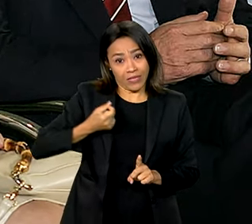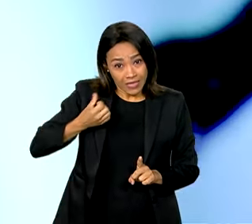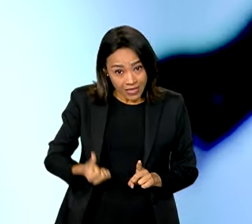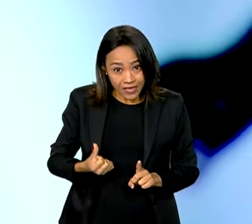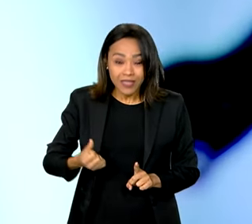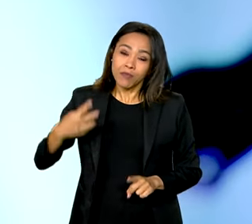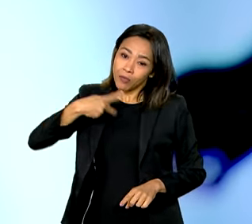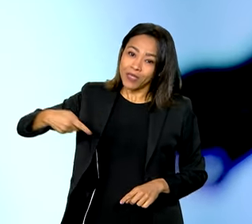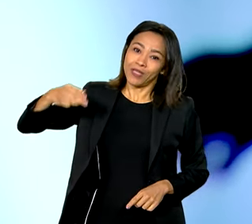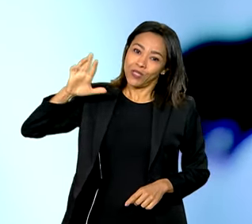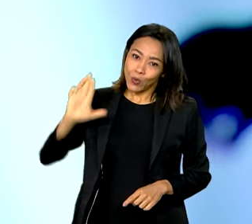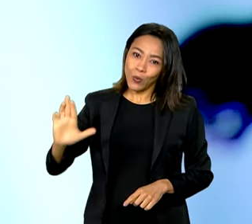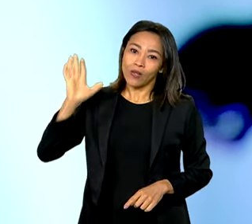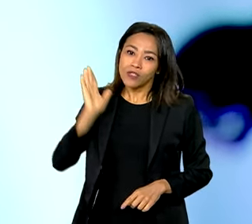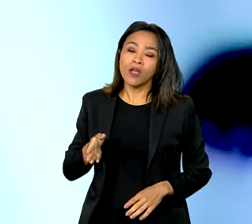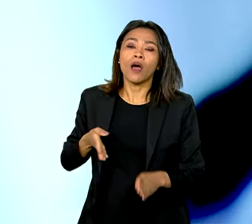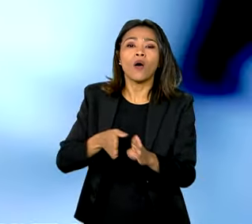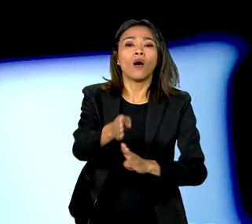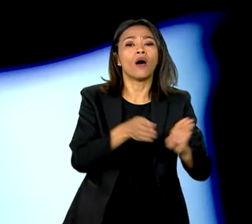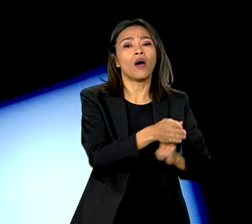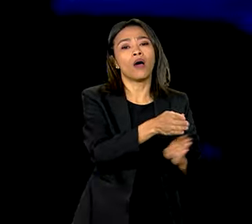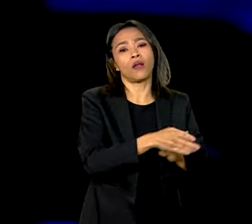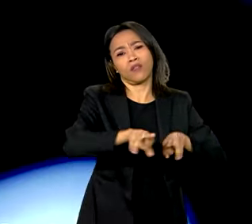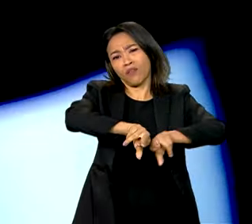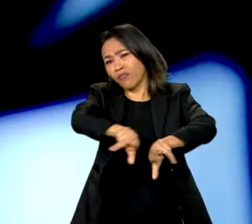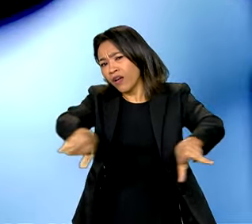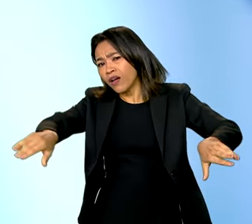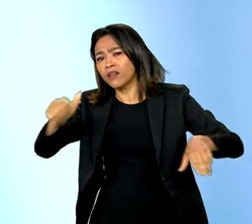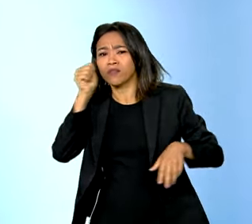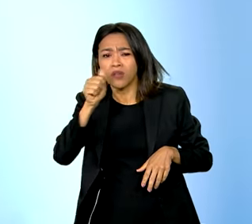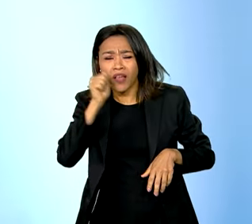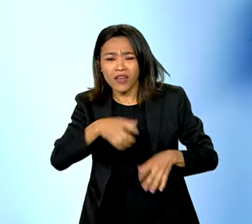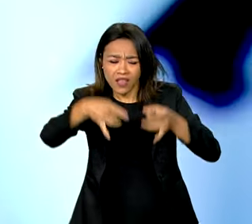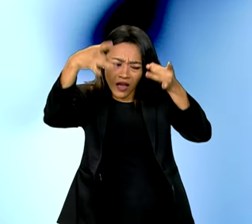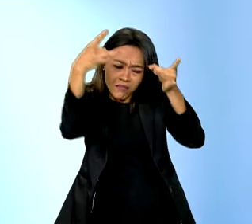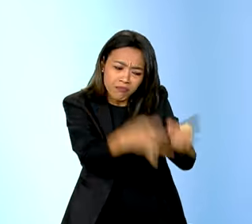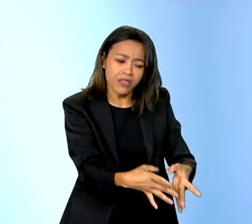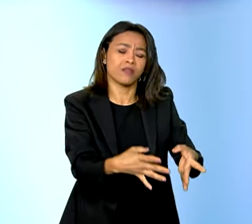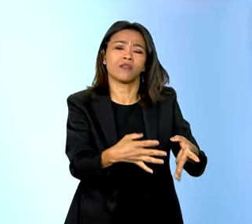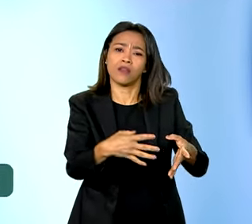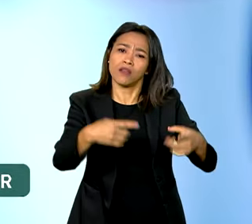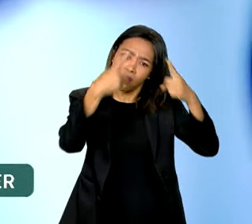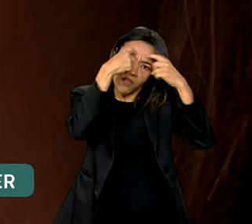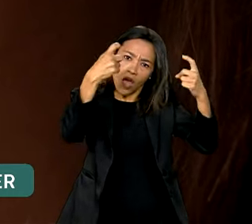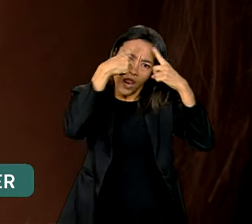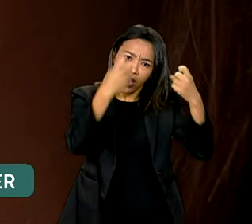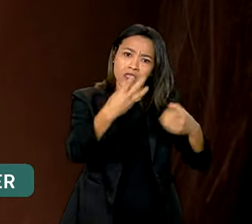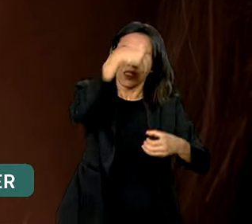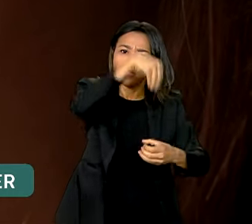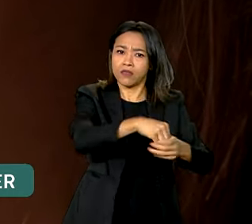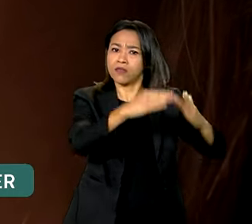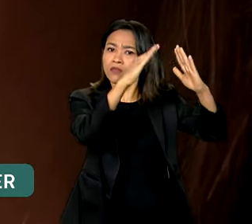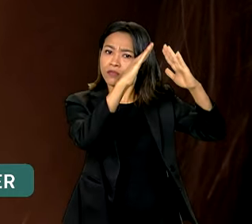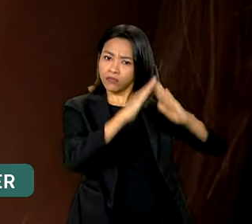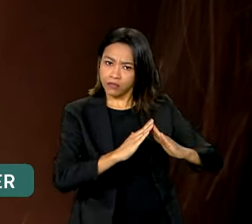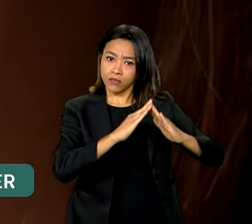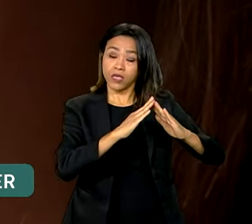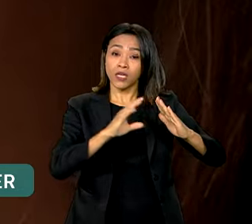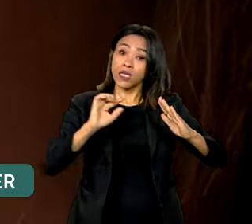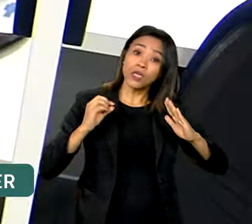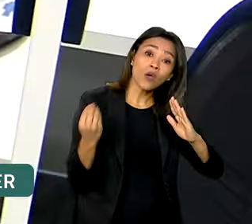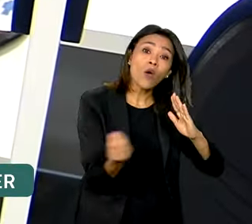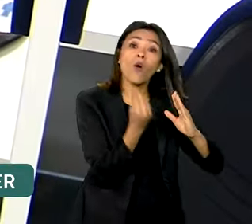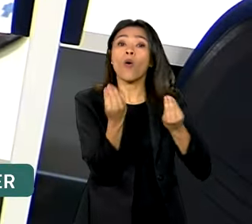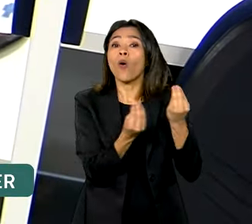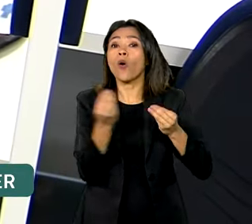Lula, já auxiliou milhares de mulheres a saírem da situação de violência doméstica. E o primeiro passo para sair desse